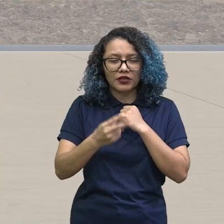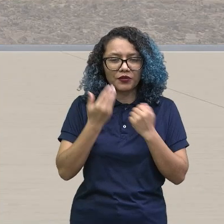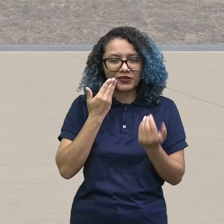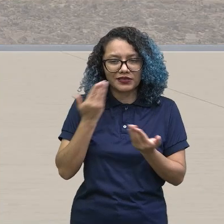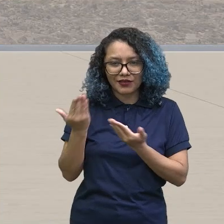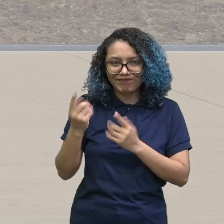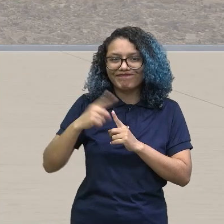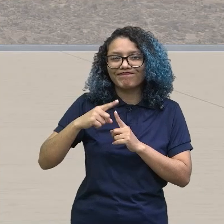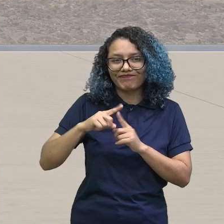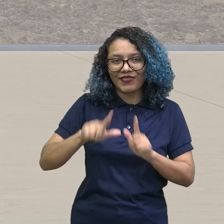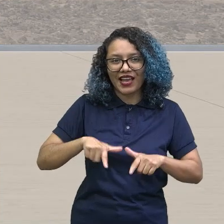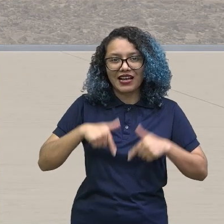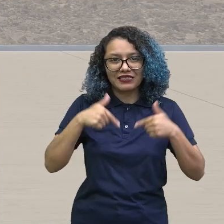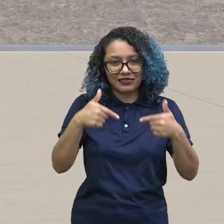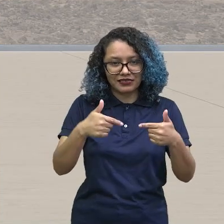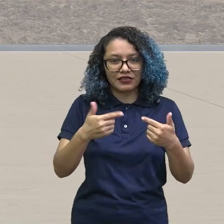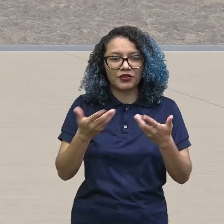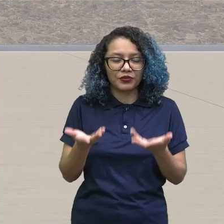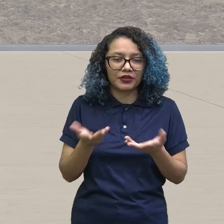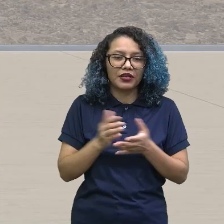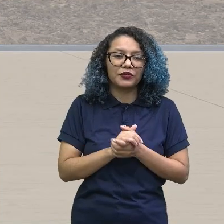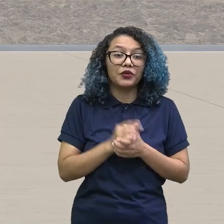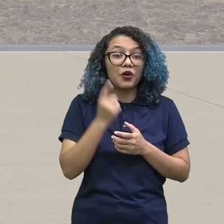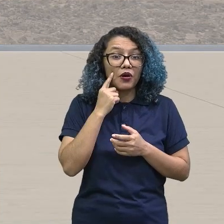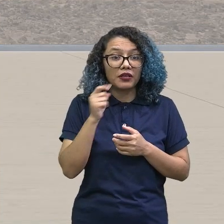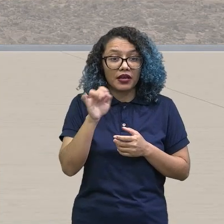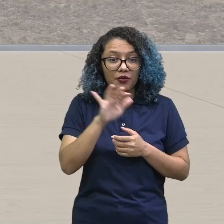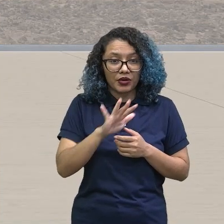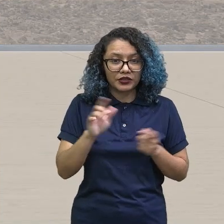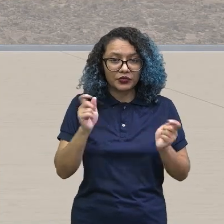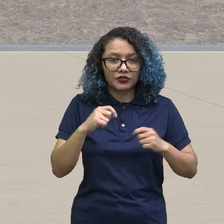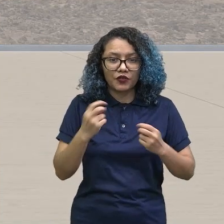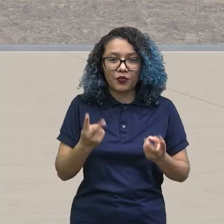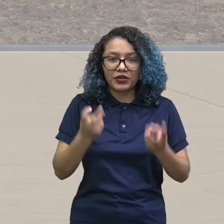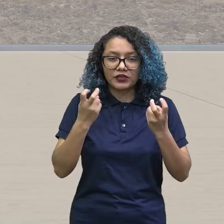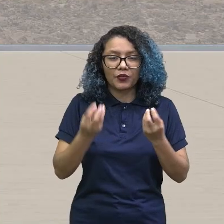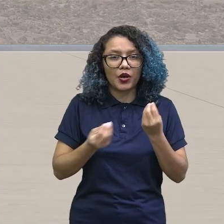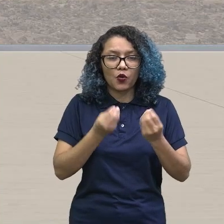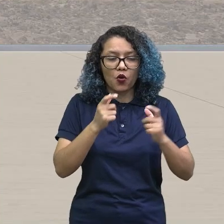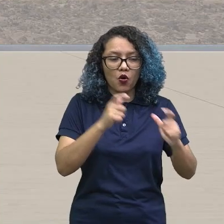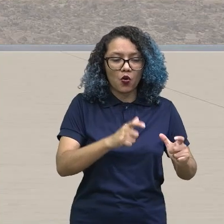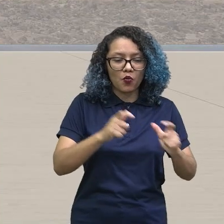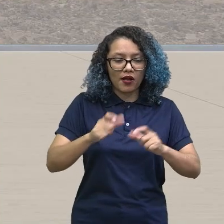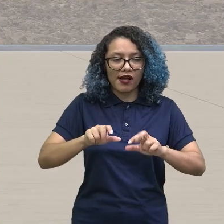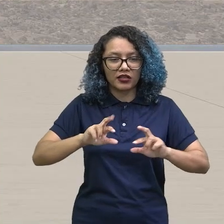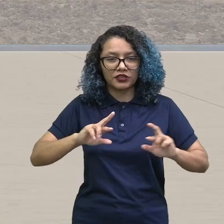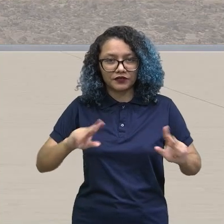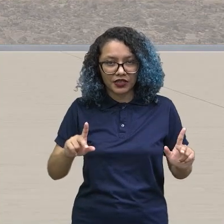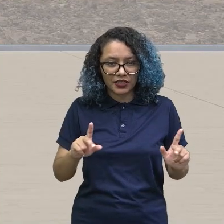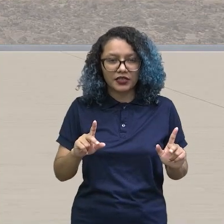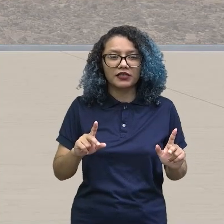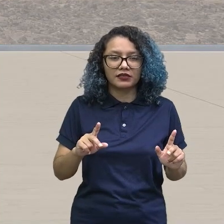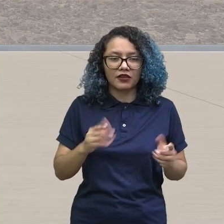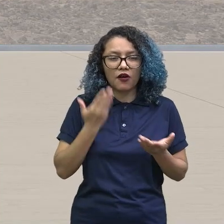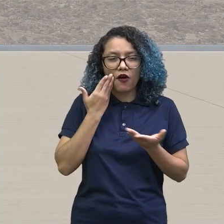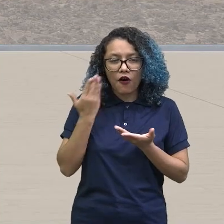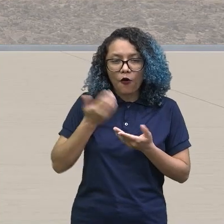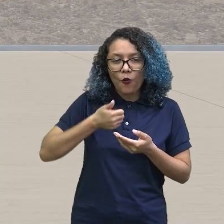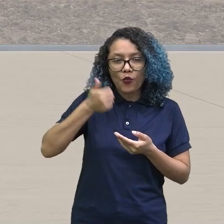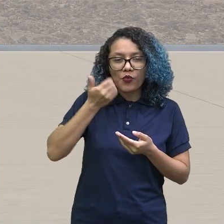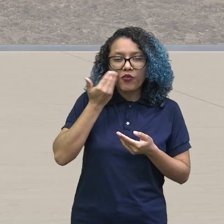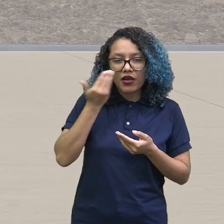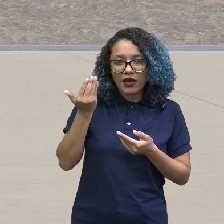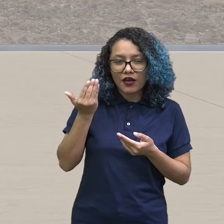né? Então a gente consegue aqui, ó, através dessa imagem, diferenciar esses dois ambientes, né? Nesse aqui muito mais